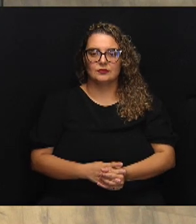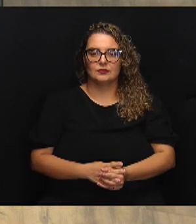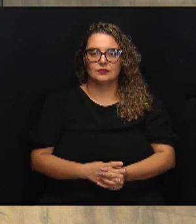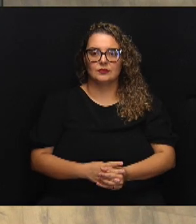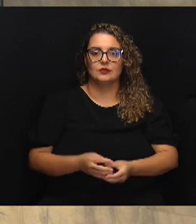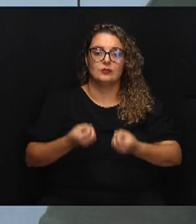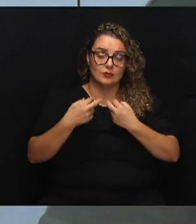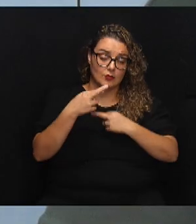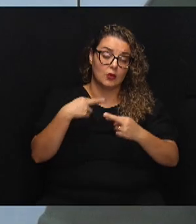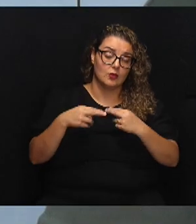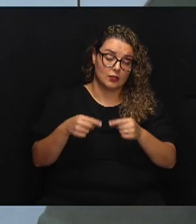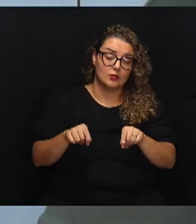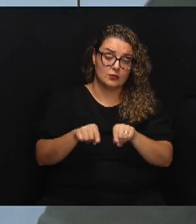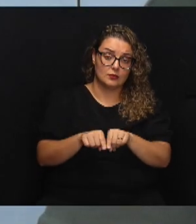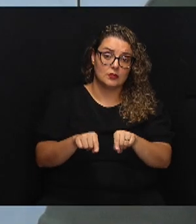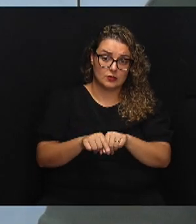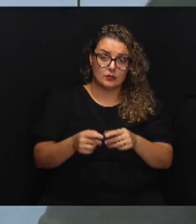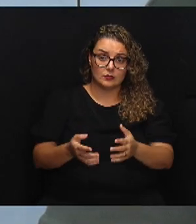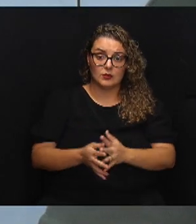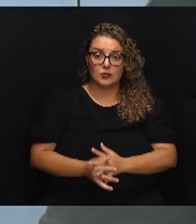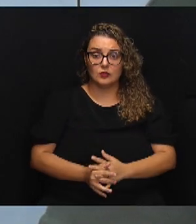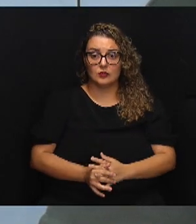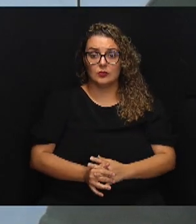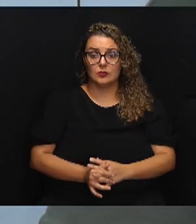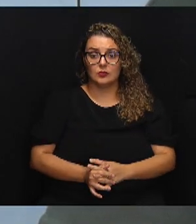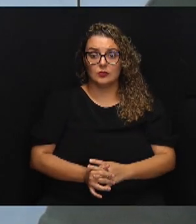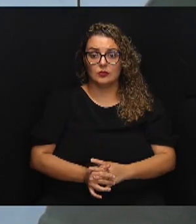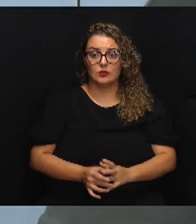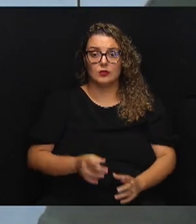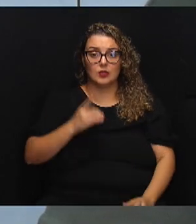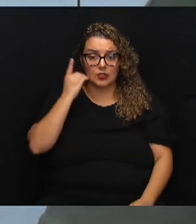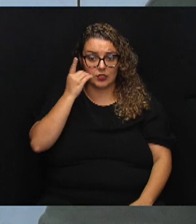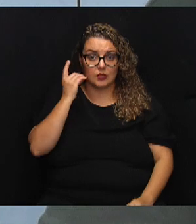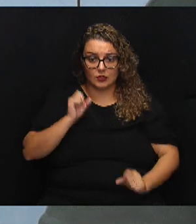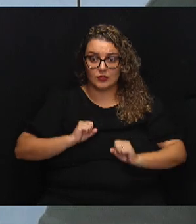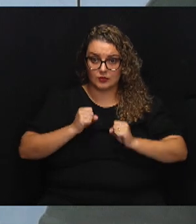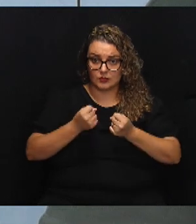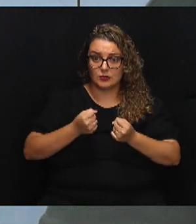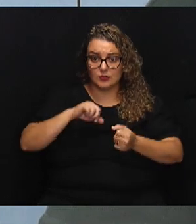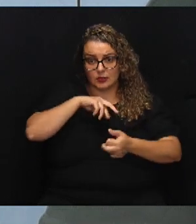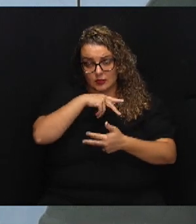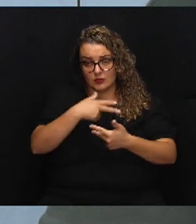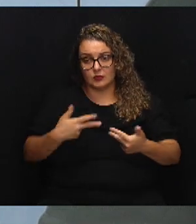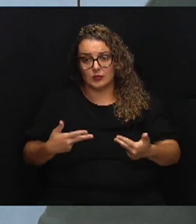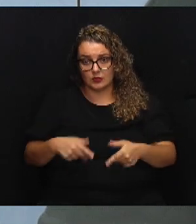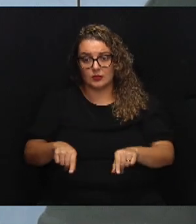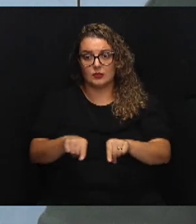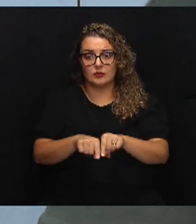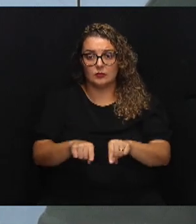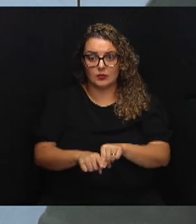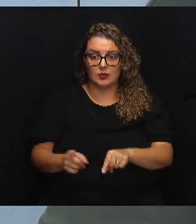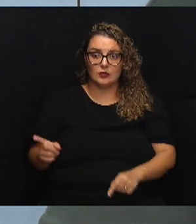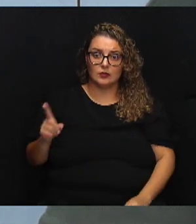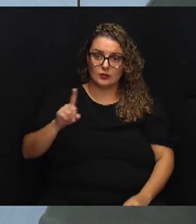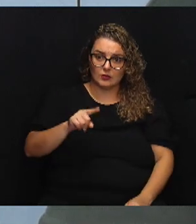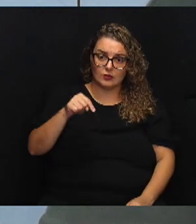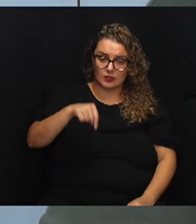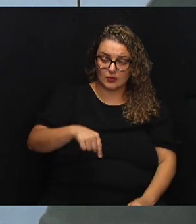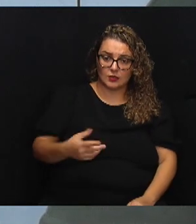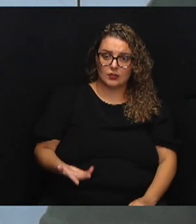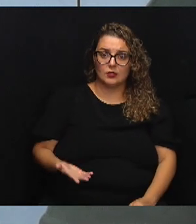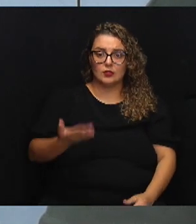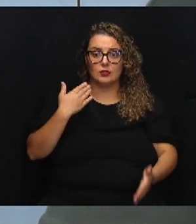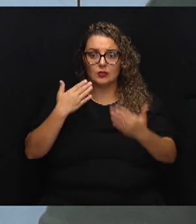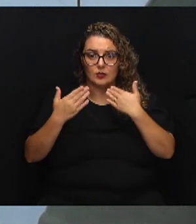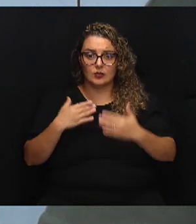relacionamento também com o deputado que defende a causa animal, que também veio conversar aqui com